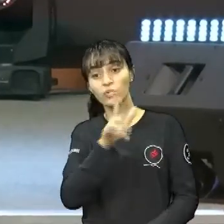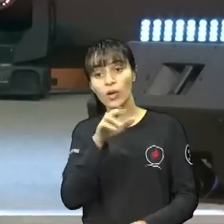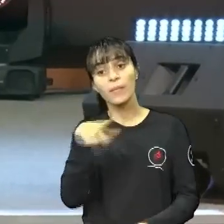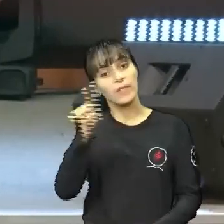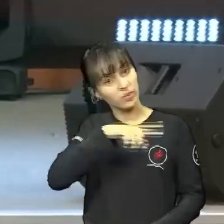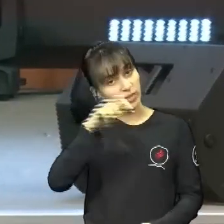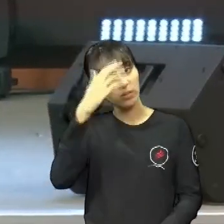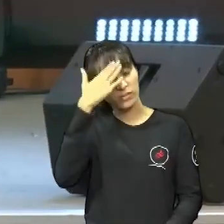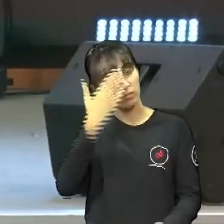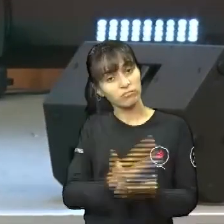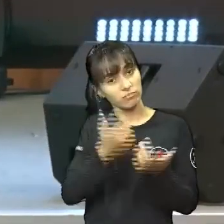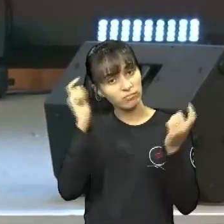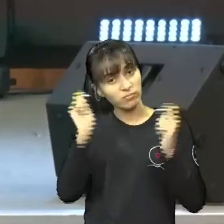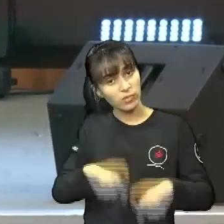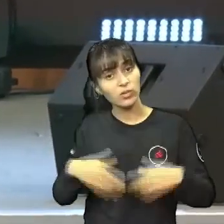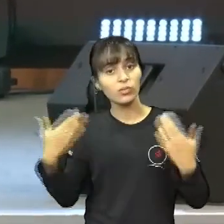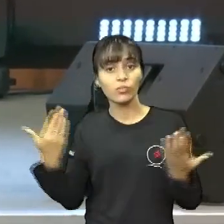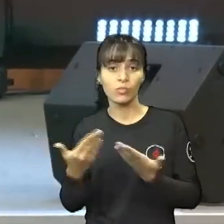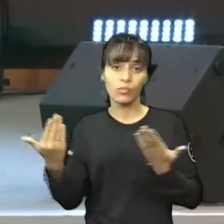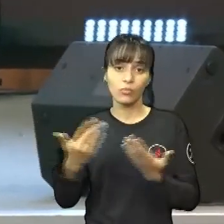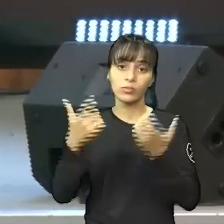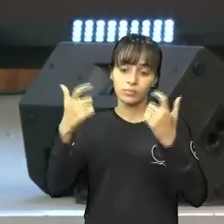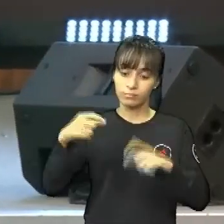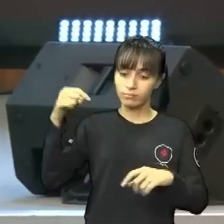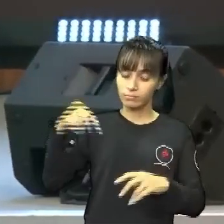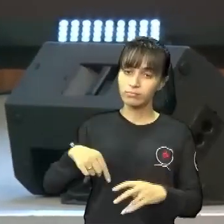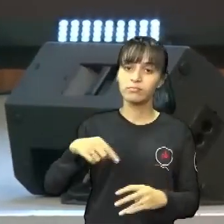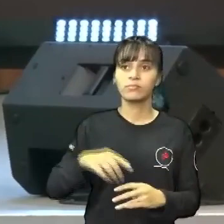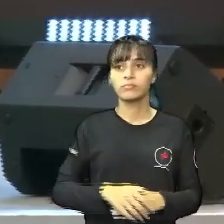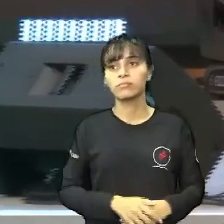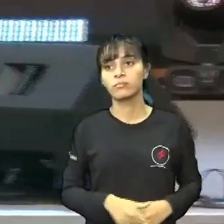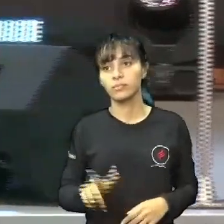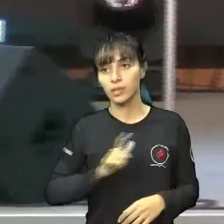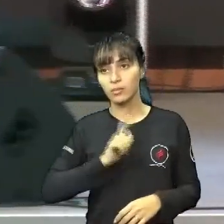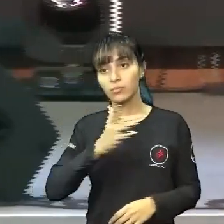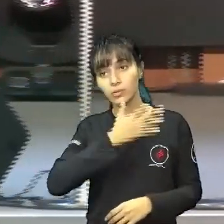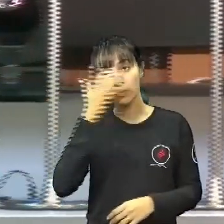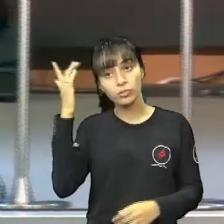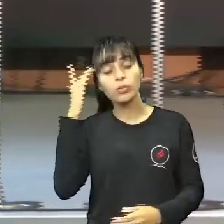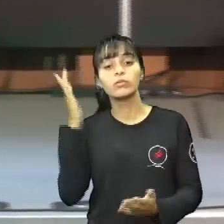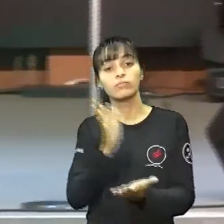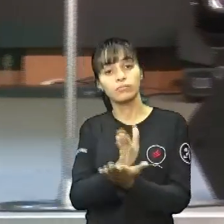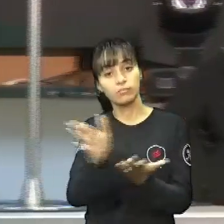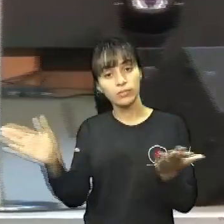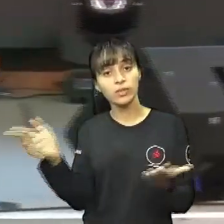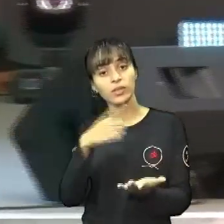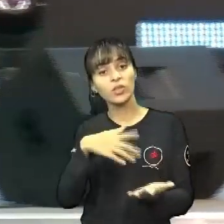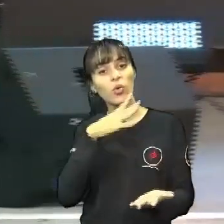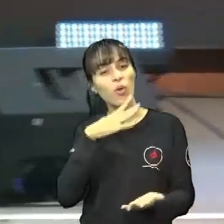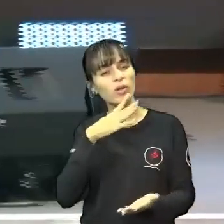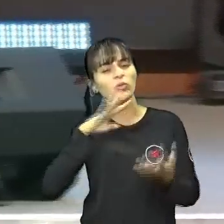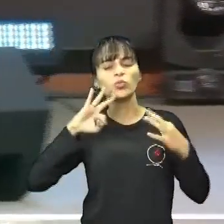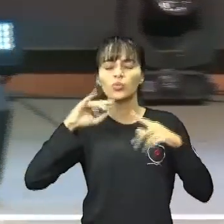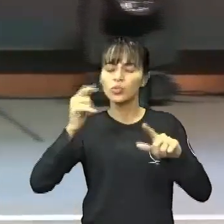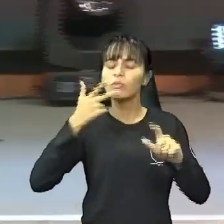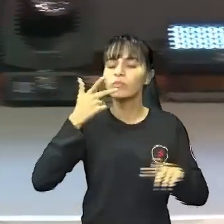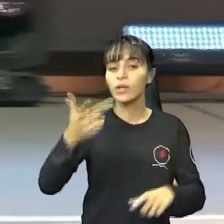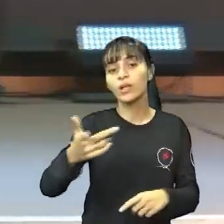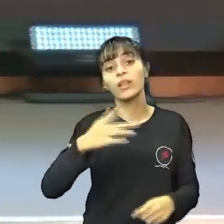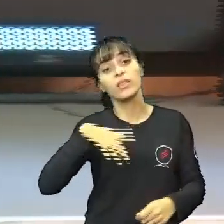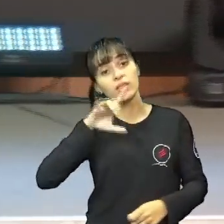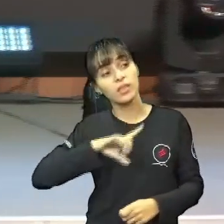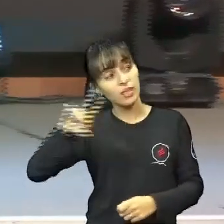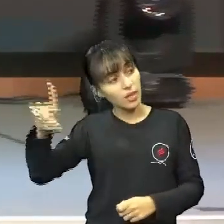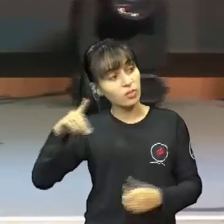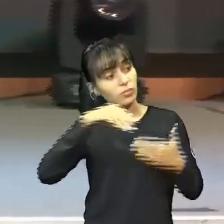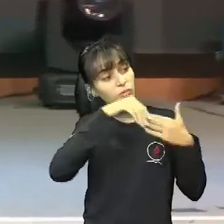crer e hoje aqui nesse lugar aqui tem pessoas afastadas do evangelho que conhece tudo que eu falei Deus me trouxe aqui